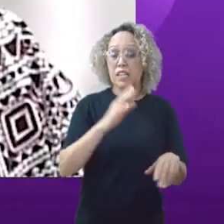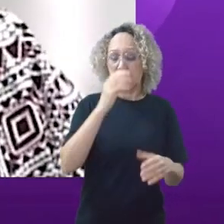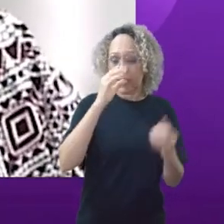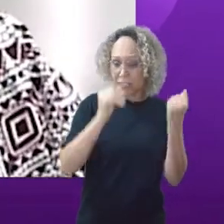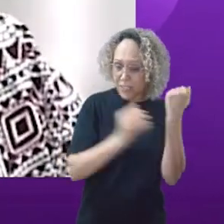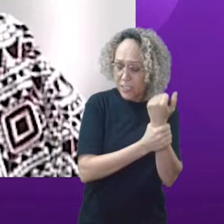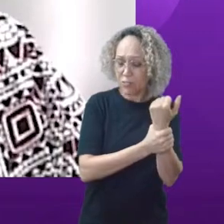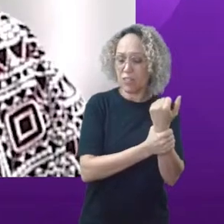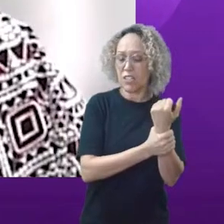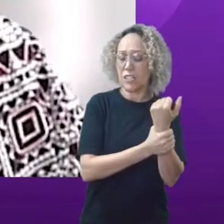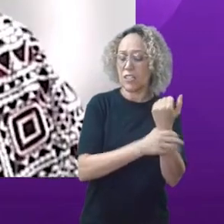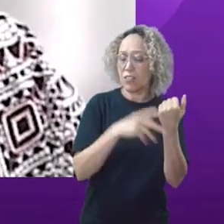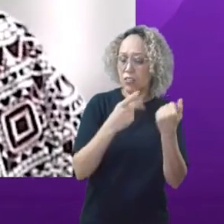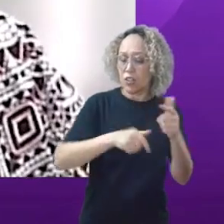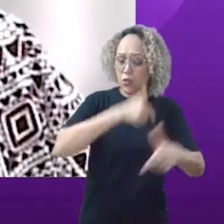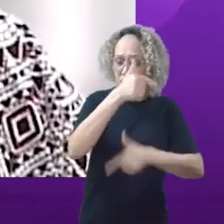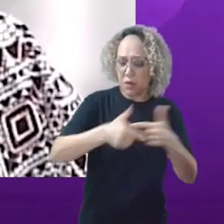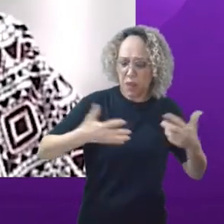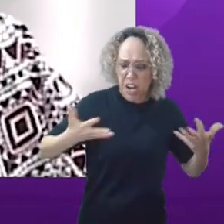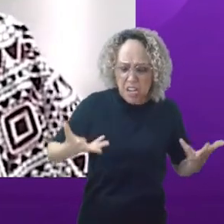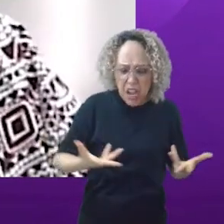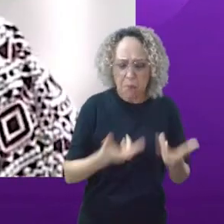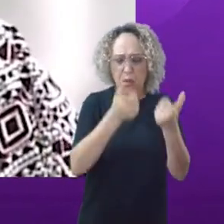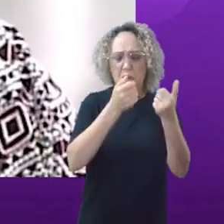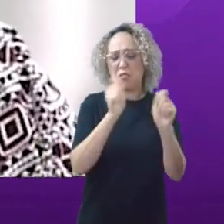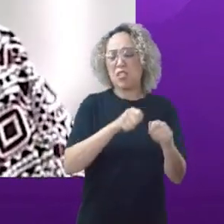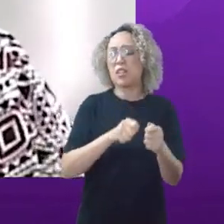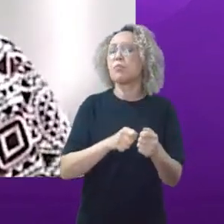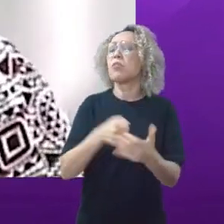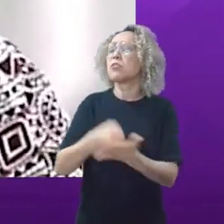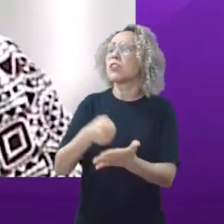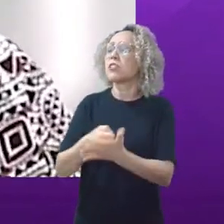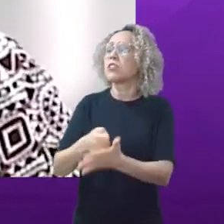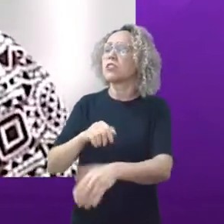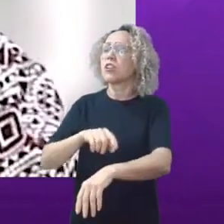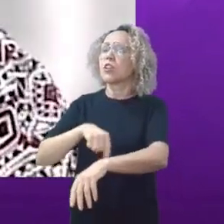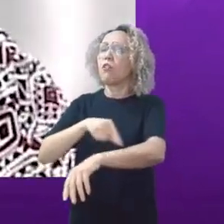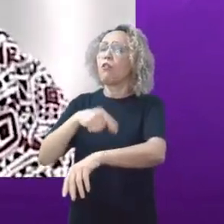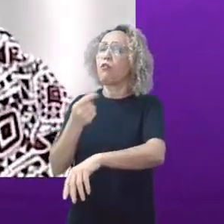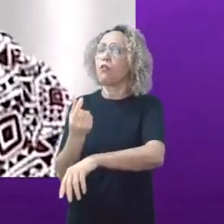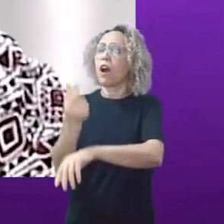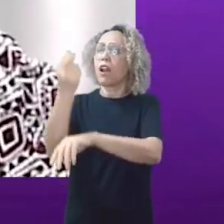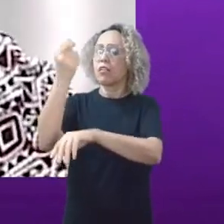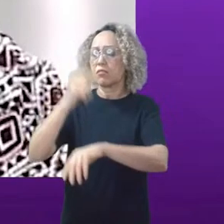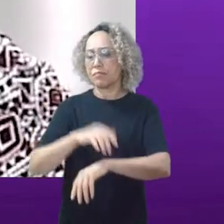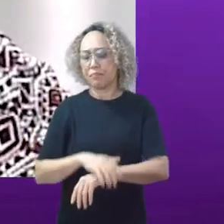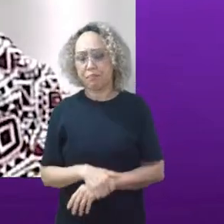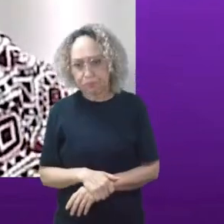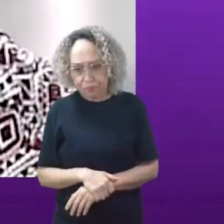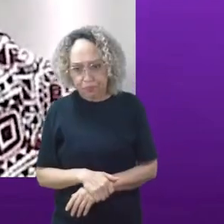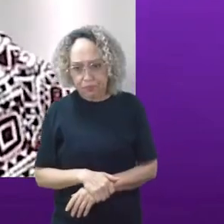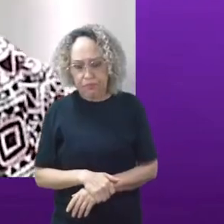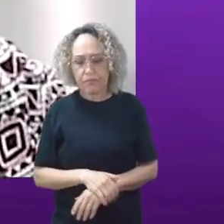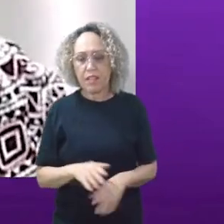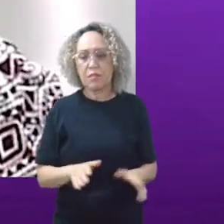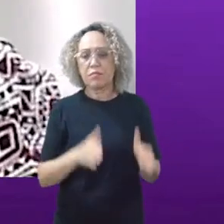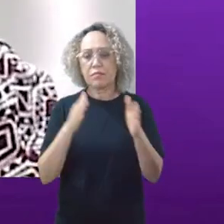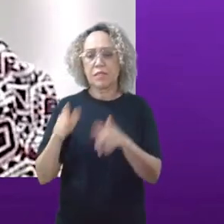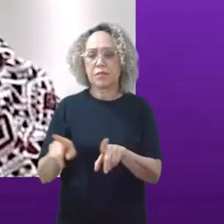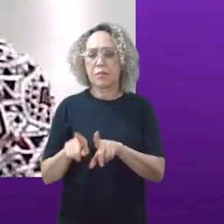ganharem confiança. Tem uma recomendação que é importante. Mesmo aqueles que estão